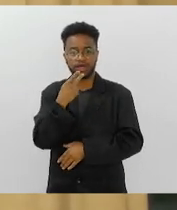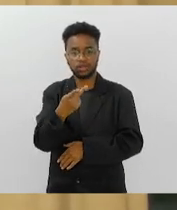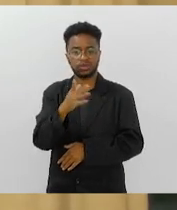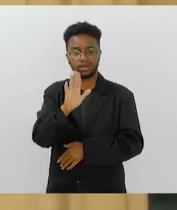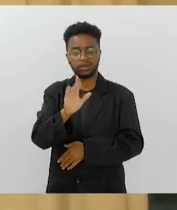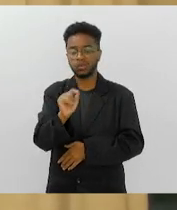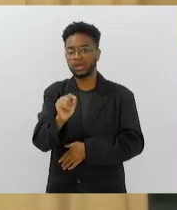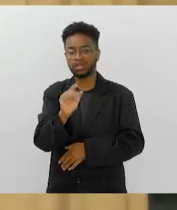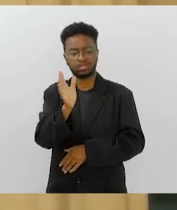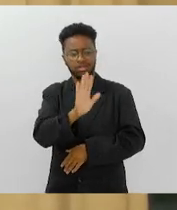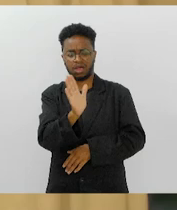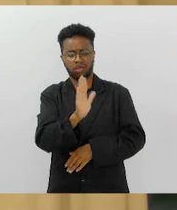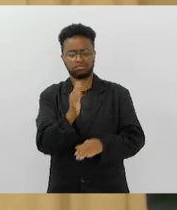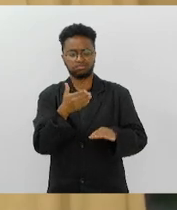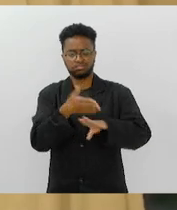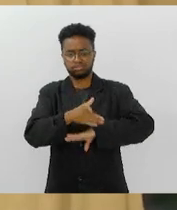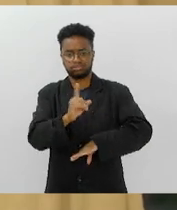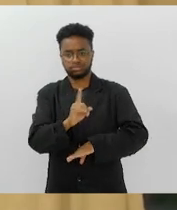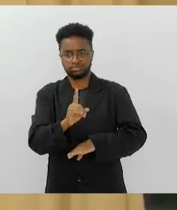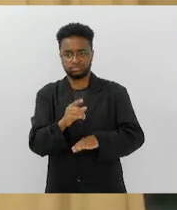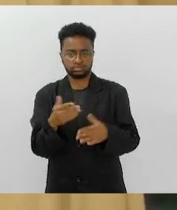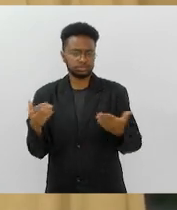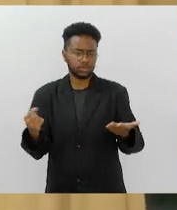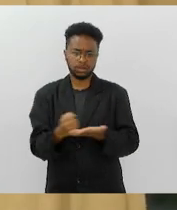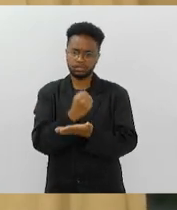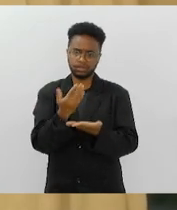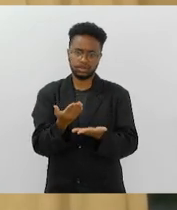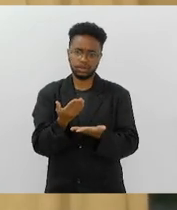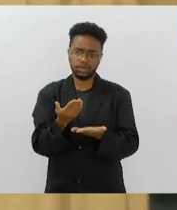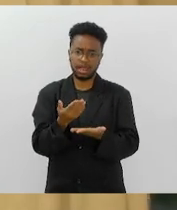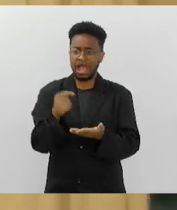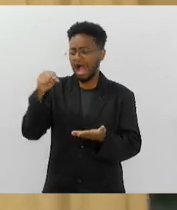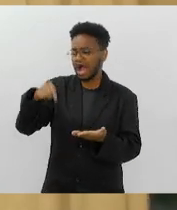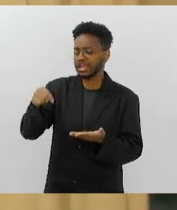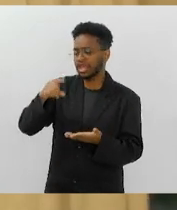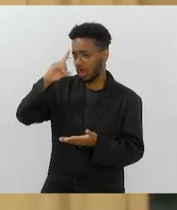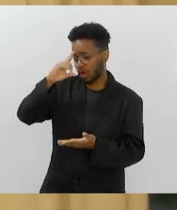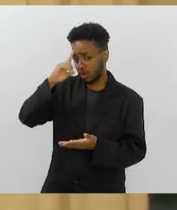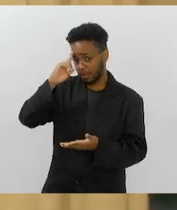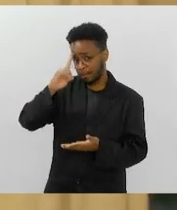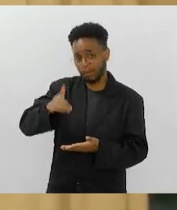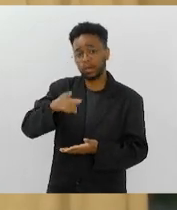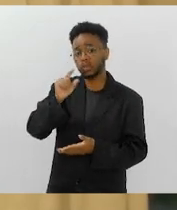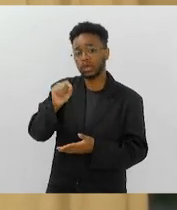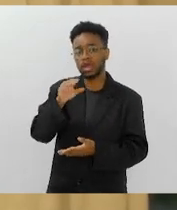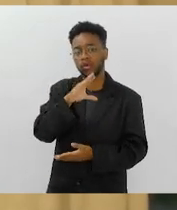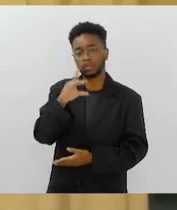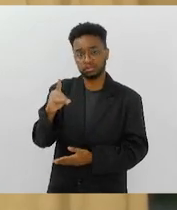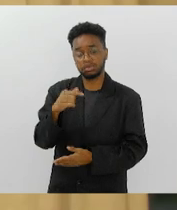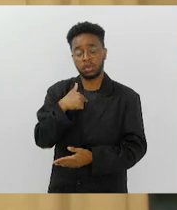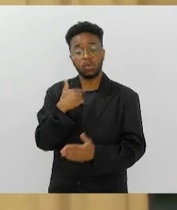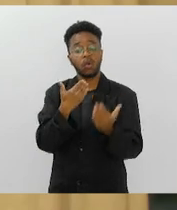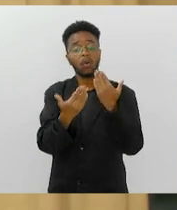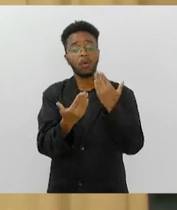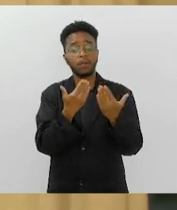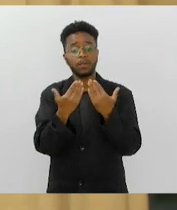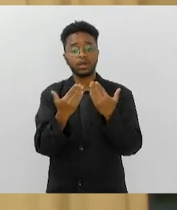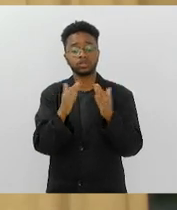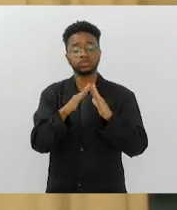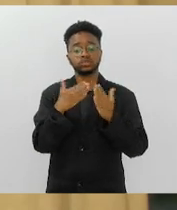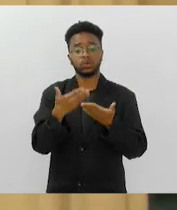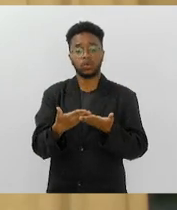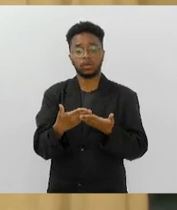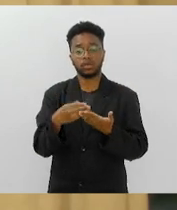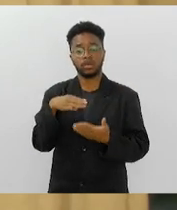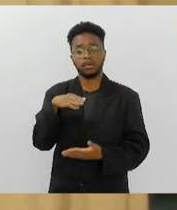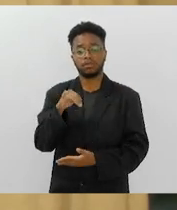eu. Poxa vida. Aqui, quem manda é a coordenação pedagógica. E aí eu faço uma comparação com os colégios militares, almirante,